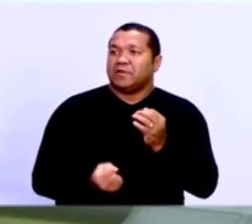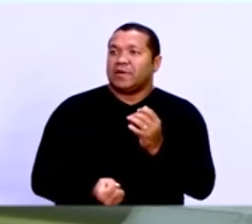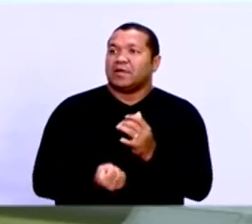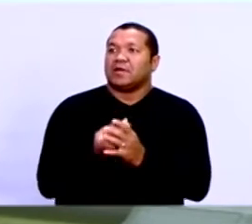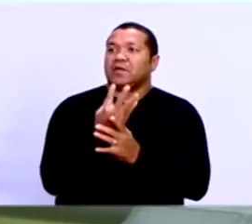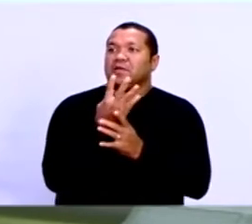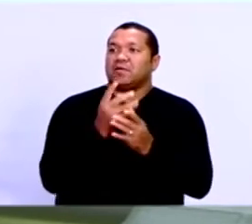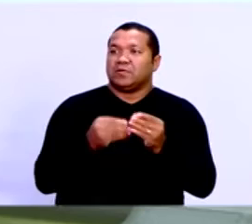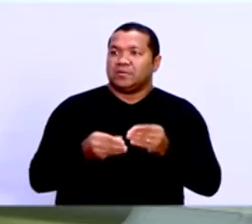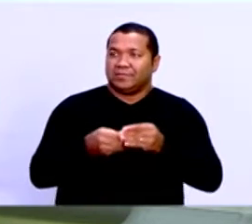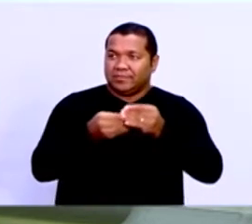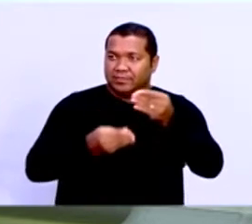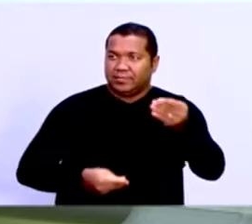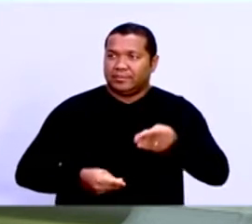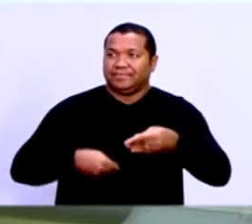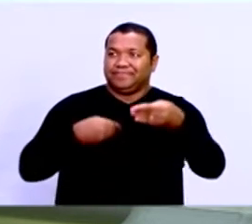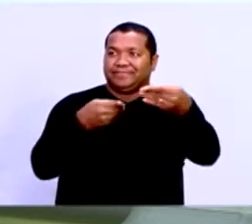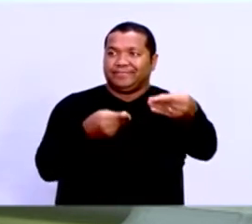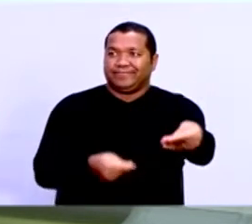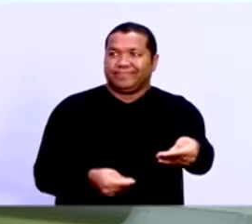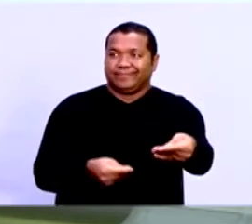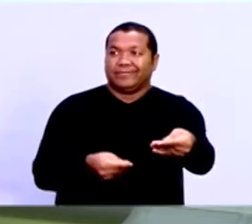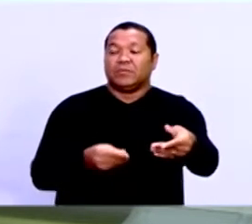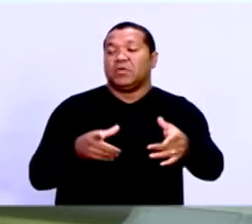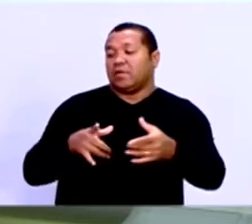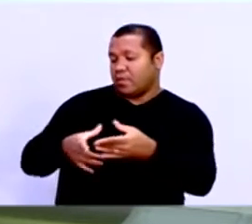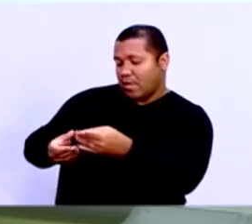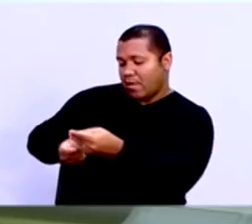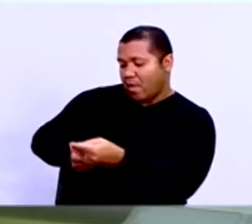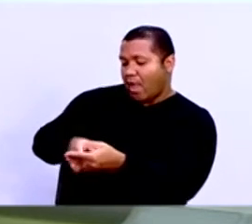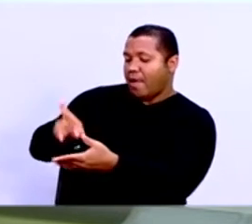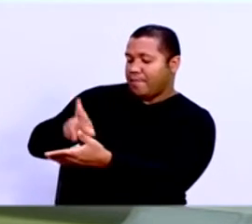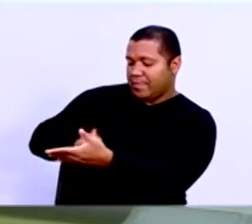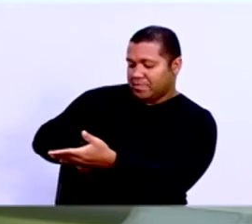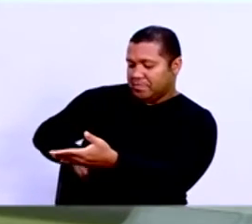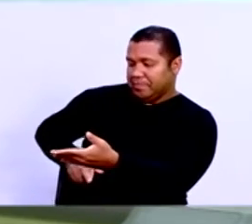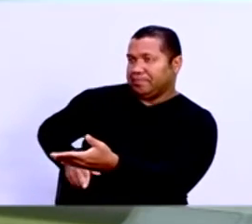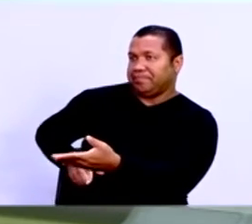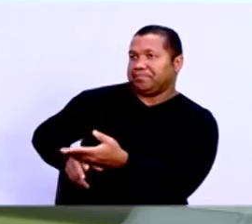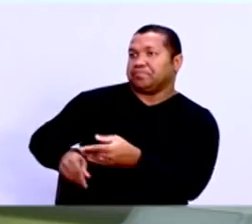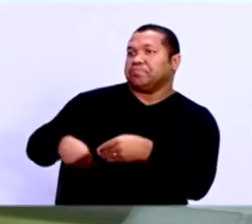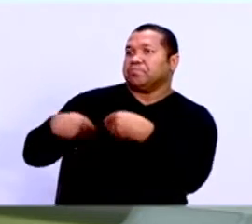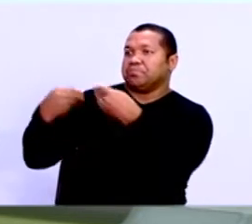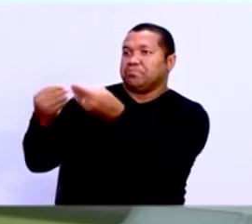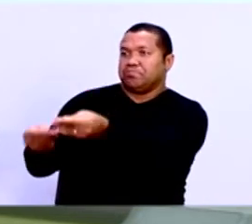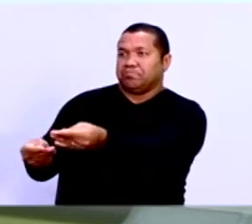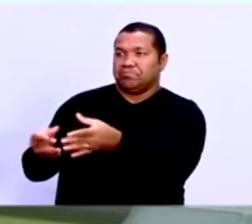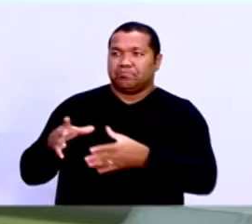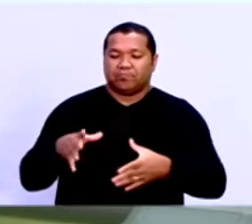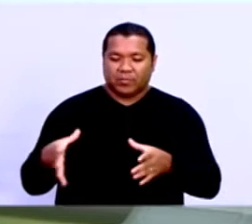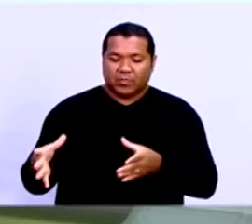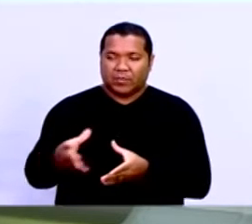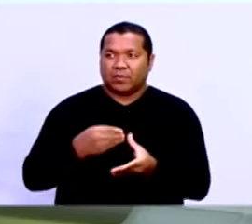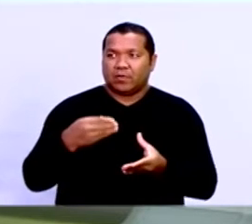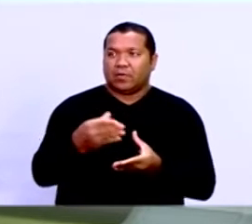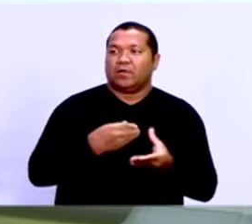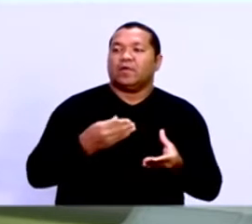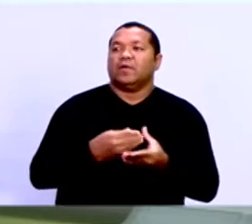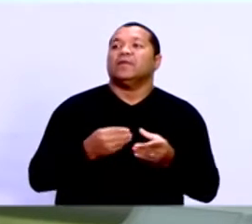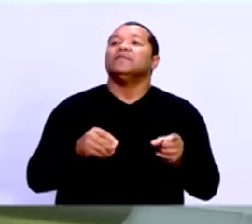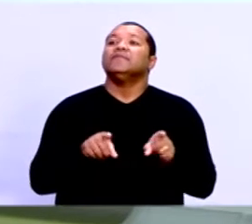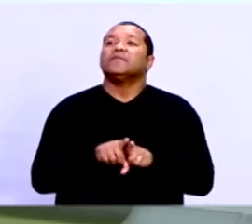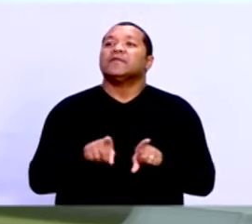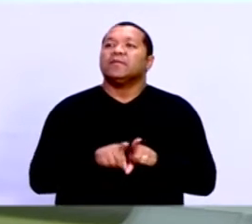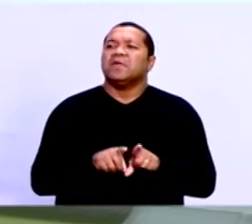empresa entrego o papel os questionários e depois passar e recolhe também é